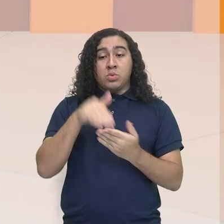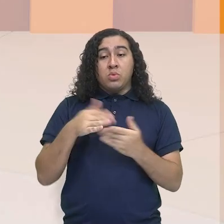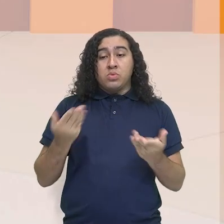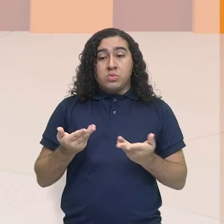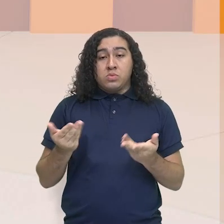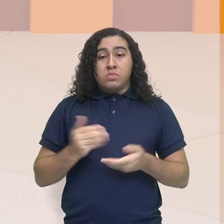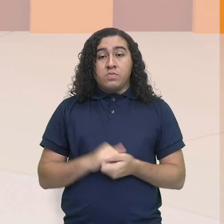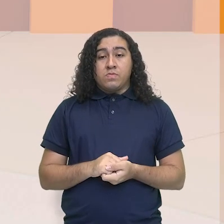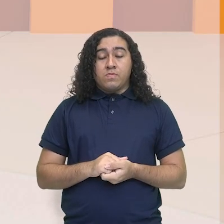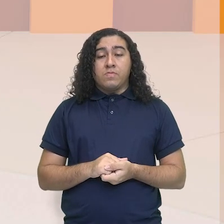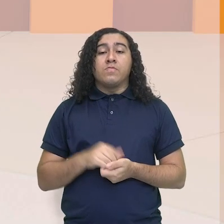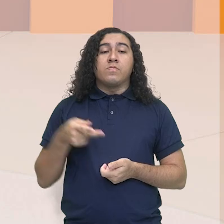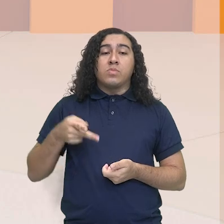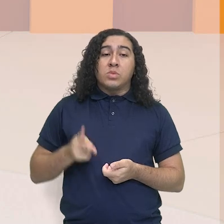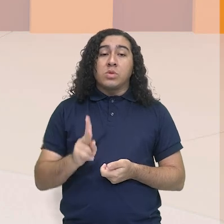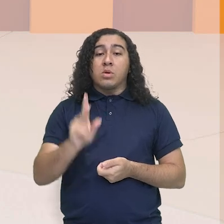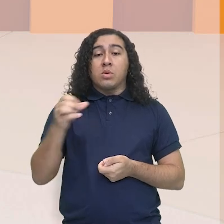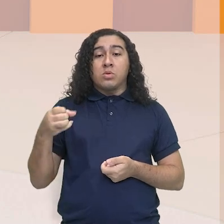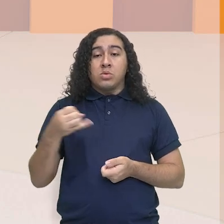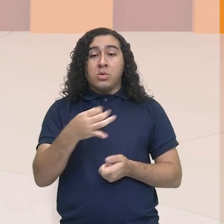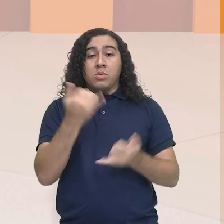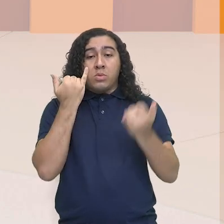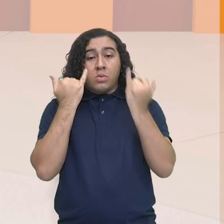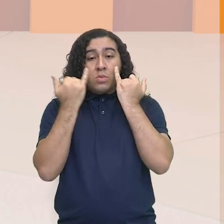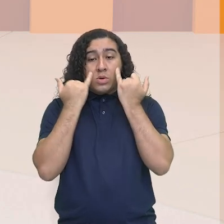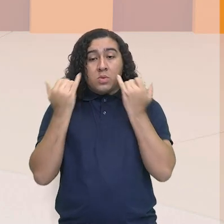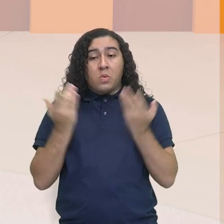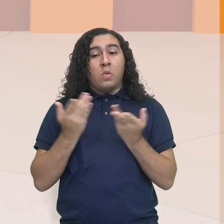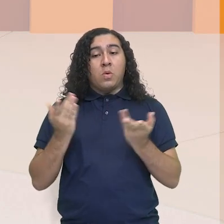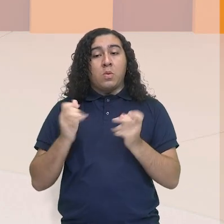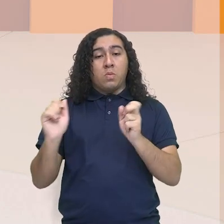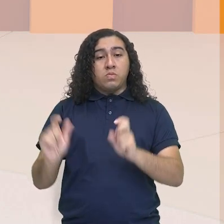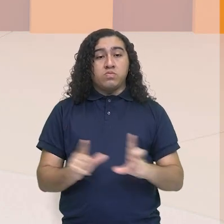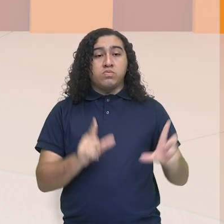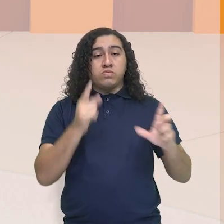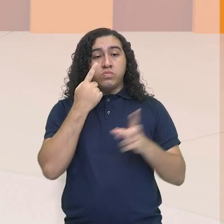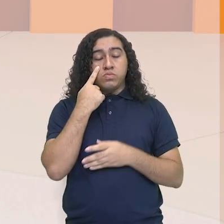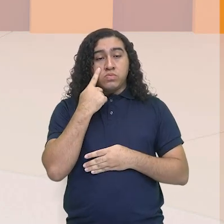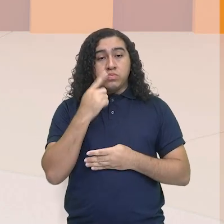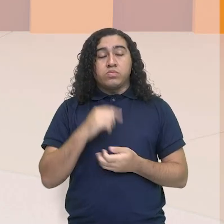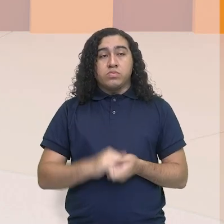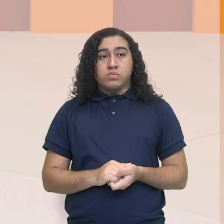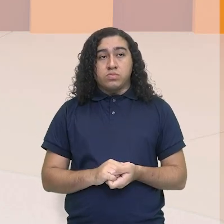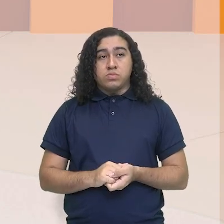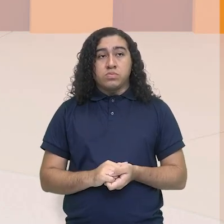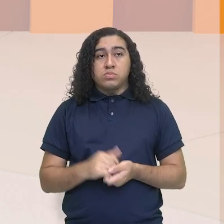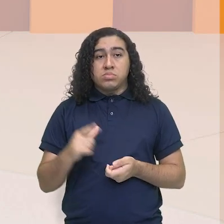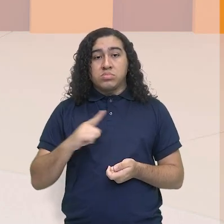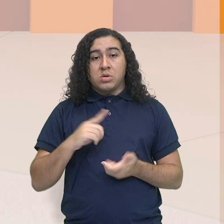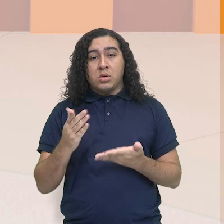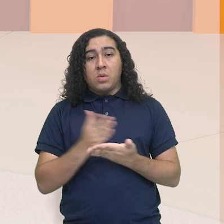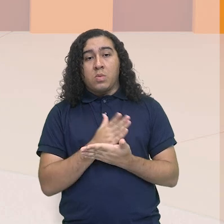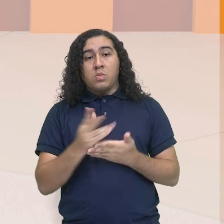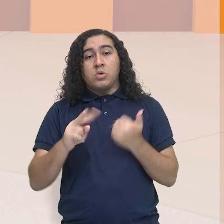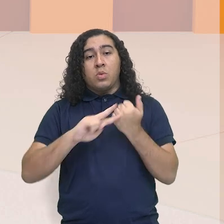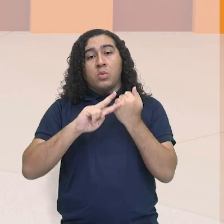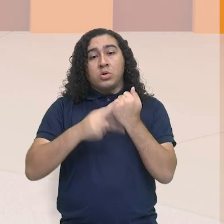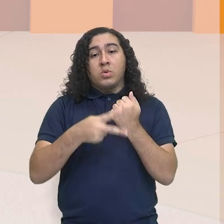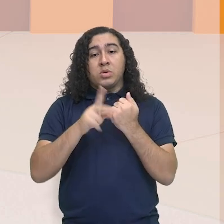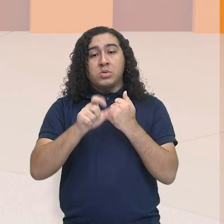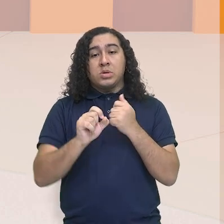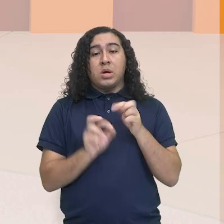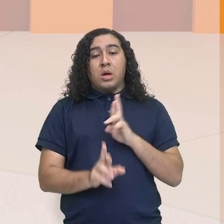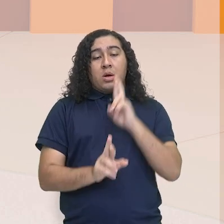pessoal, vamos continuar verificando novas informações agora, né, na tela. A gente vê ali que existem algumas consequências